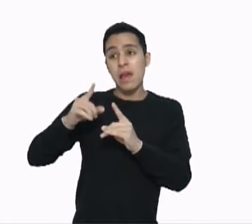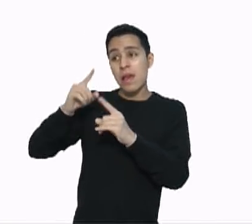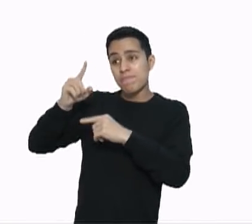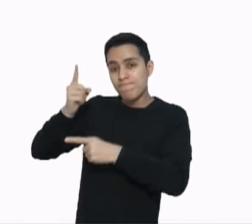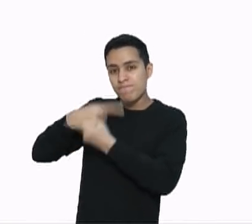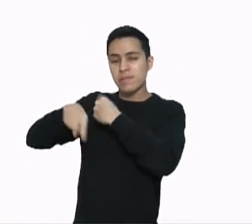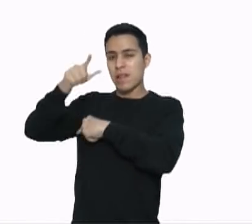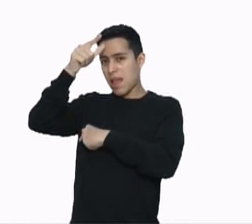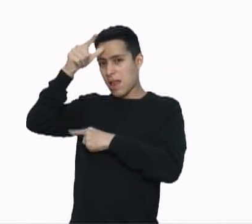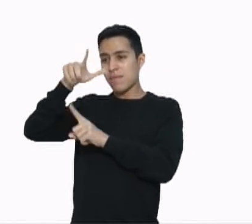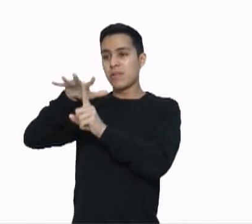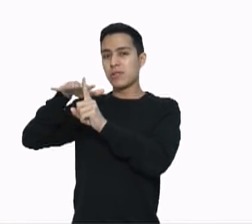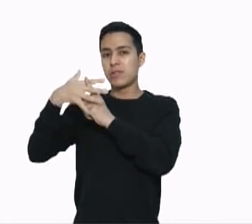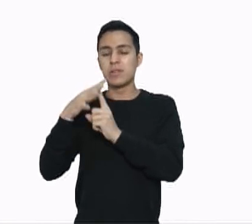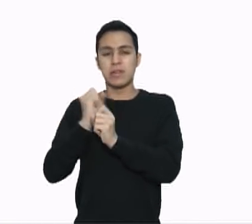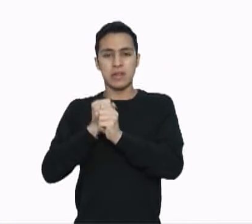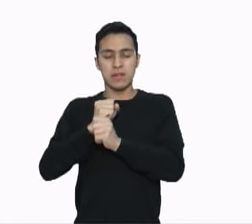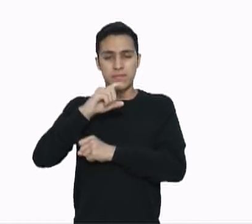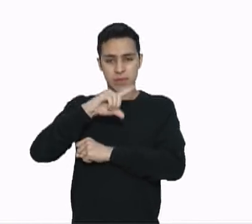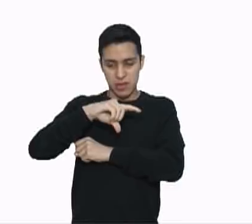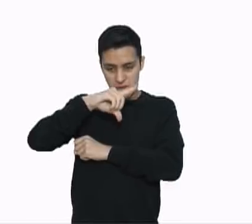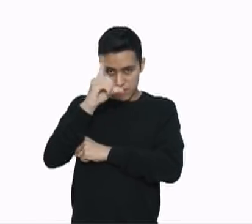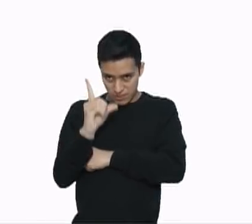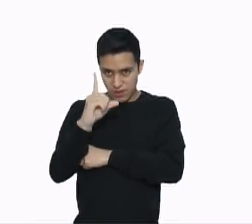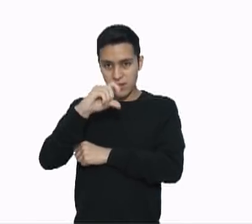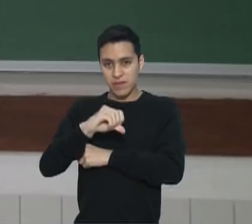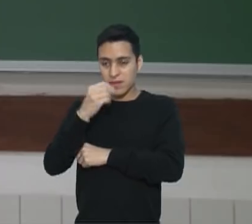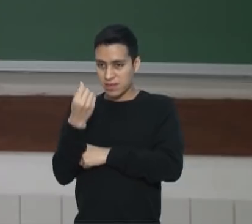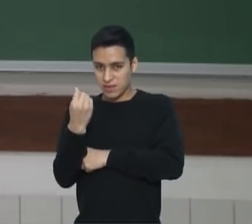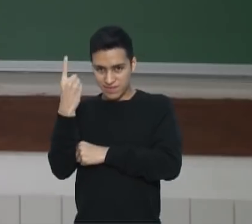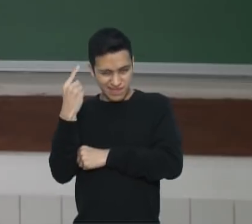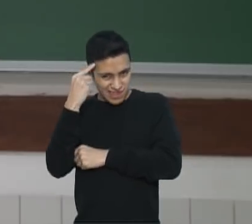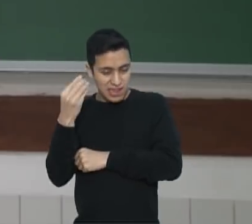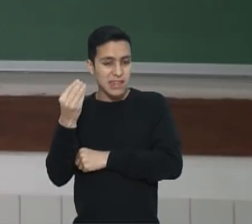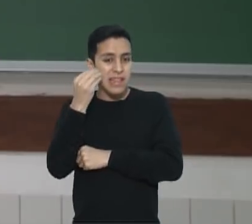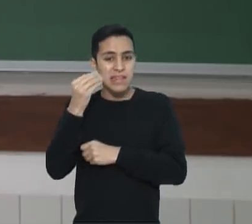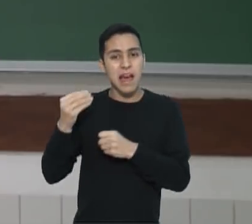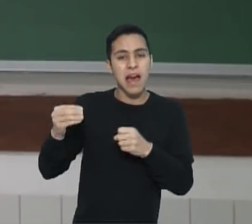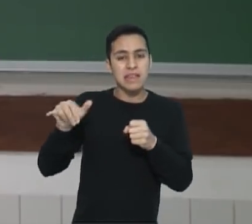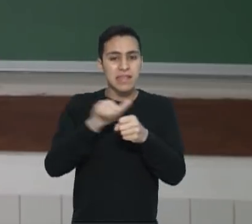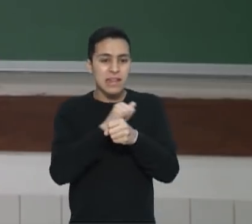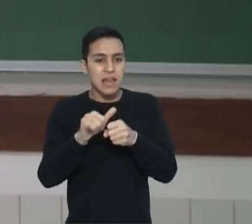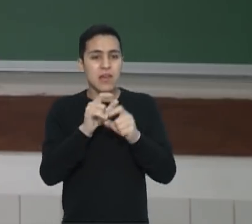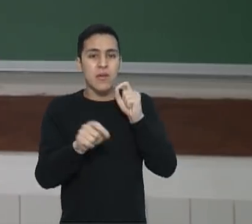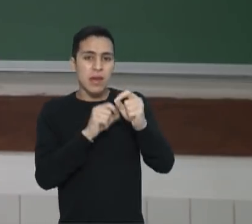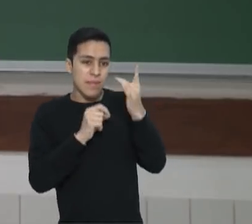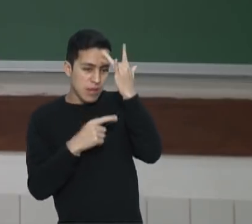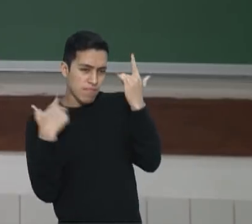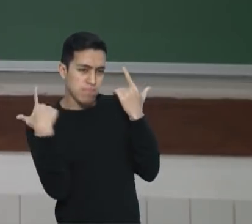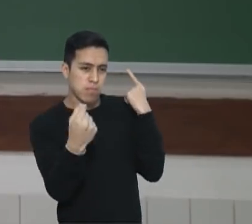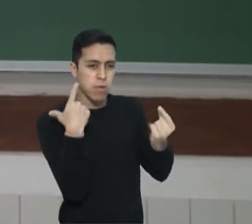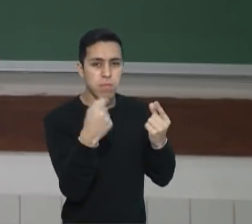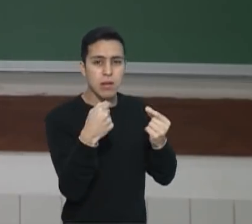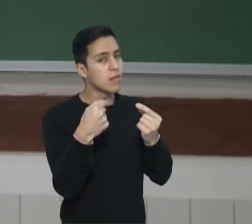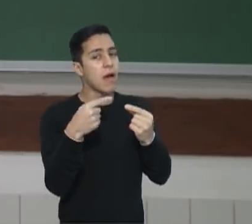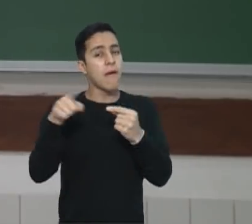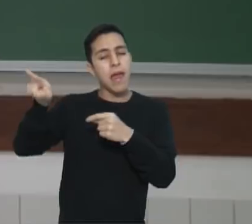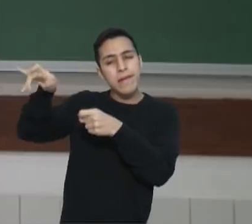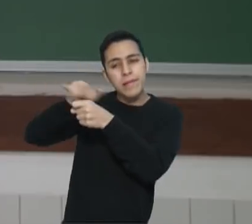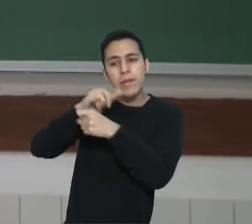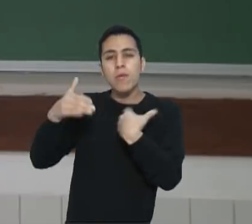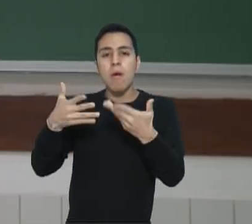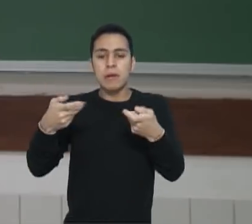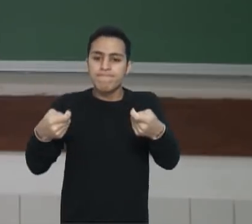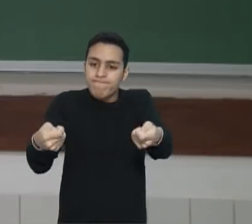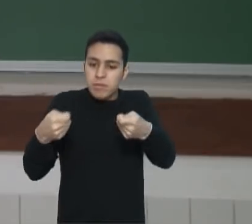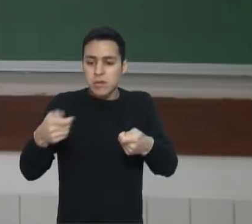em 1961, para evitar aí a fuga de trabalhadores, né, aquela migração em massa que estava acontecendo para